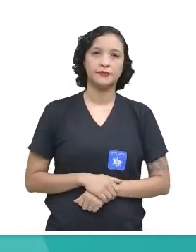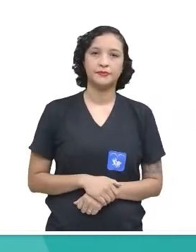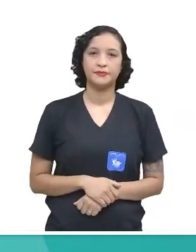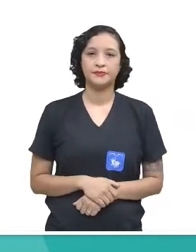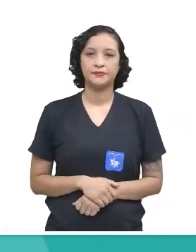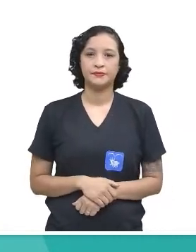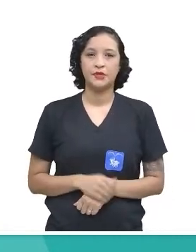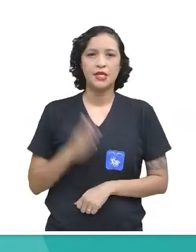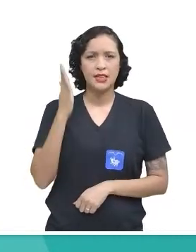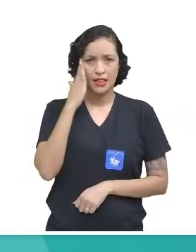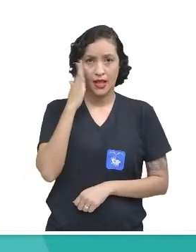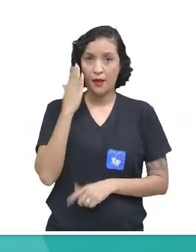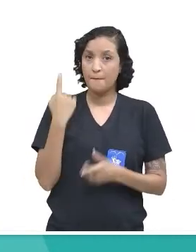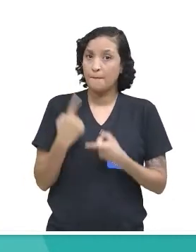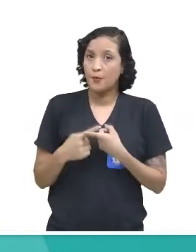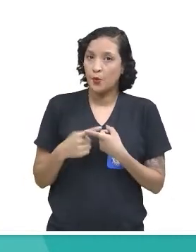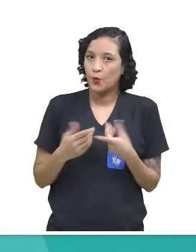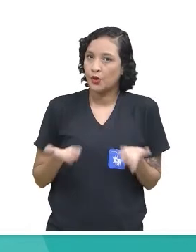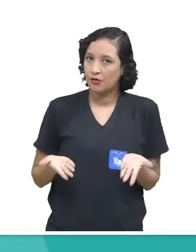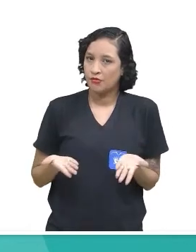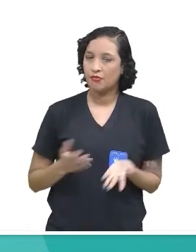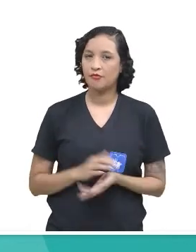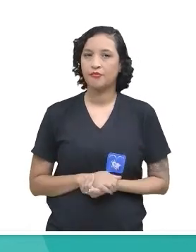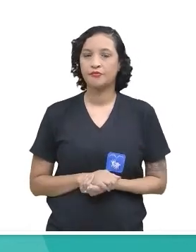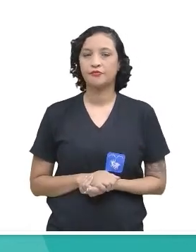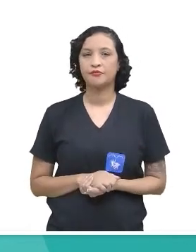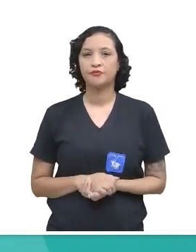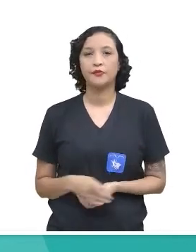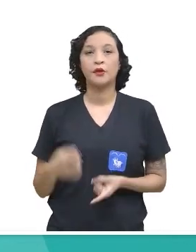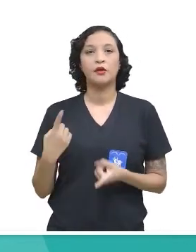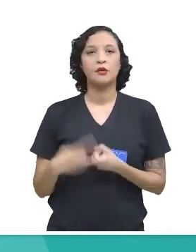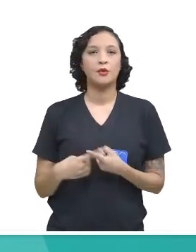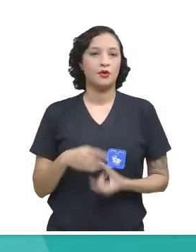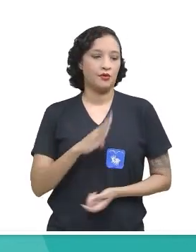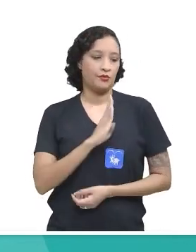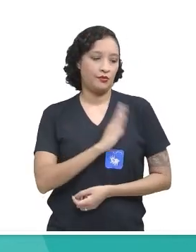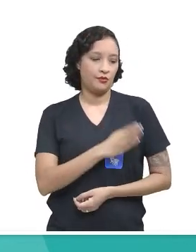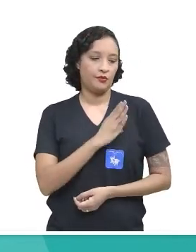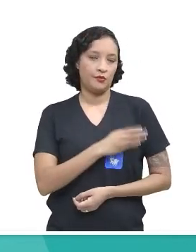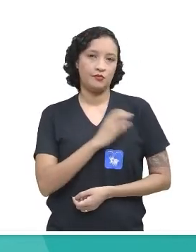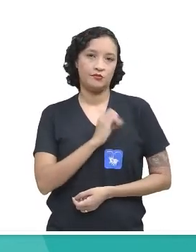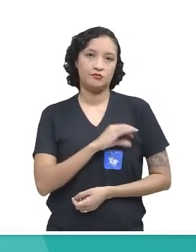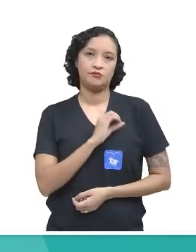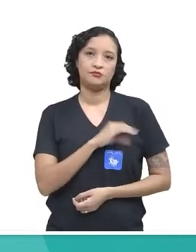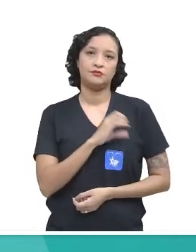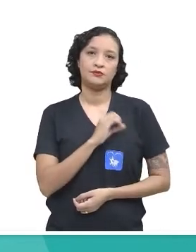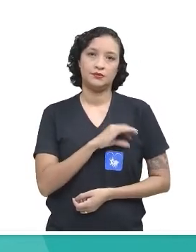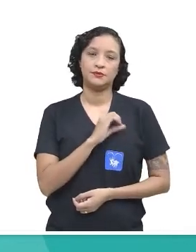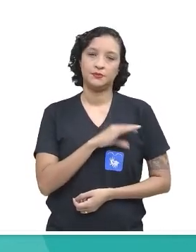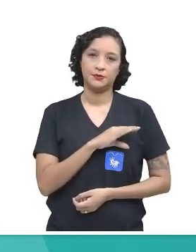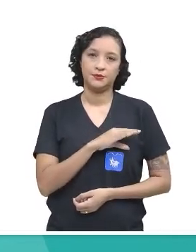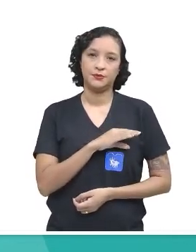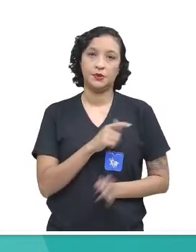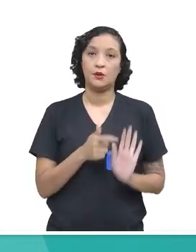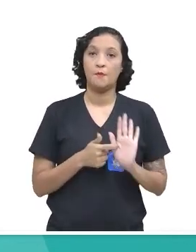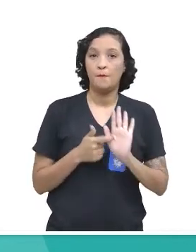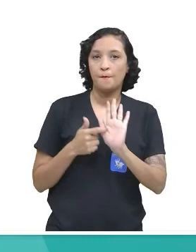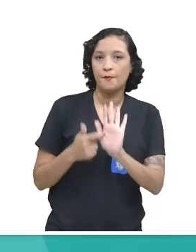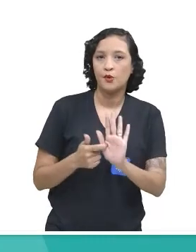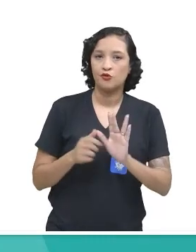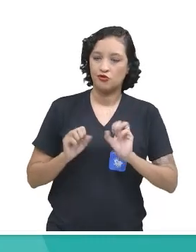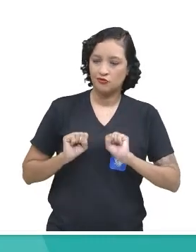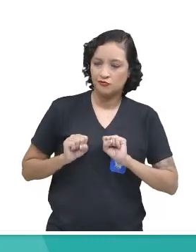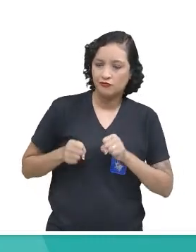vocês sabem por quê? É porque a frequência cardíaca, ela determina o esforço que uma pessoa